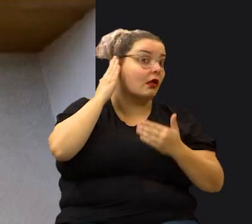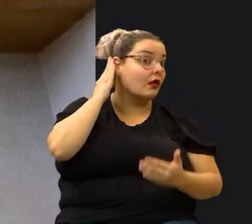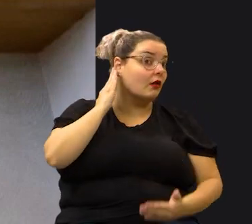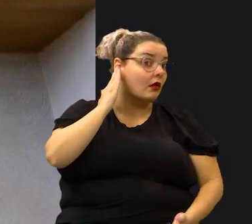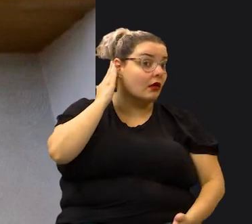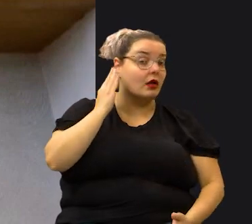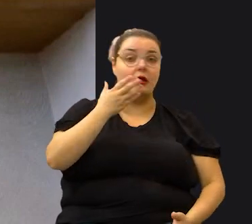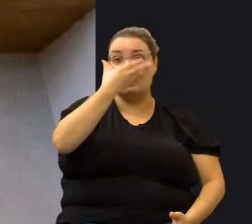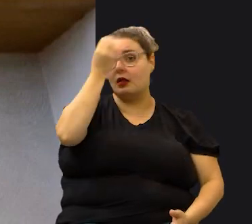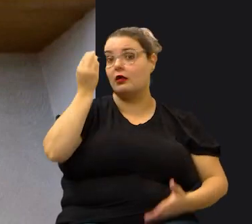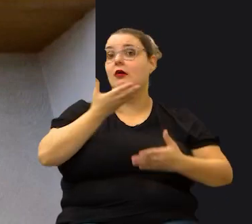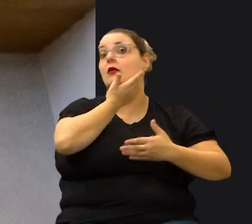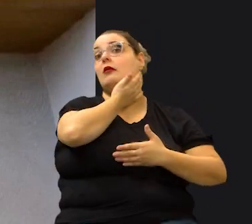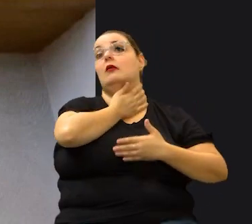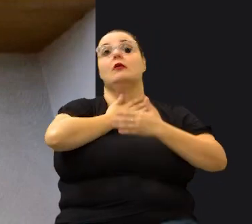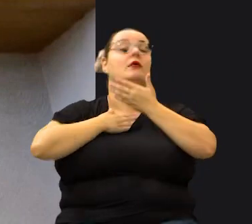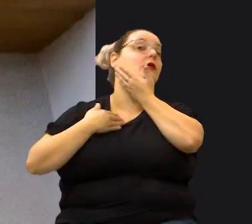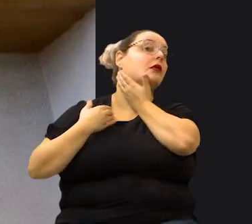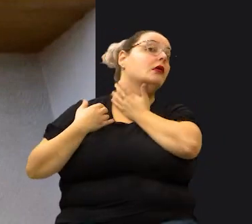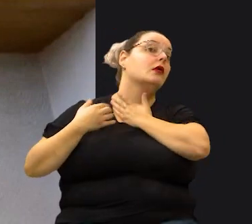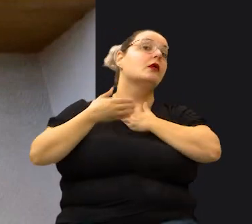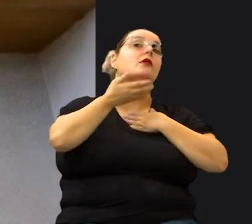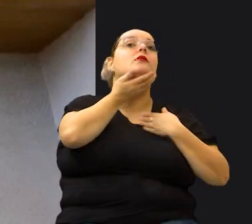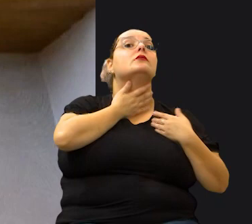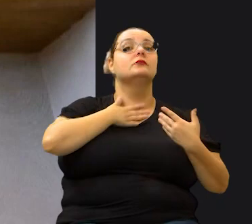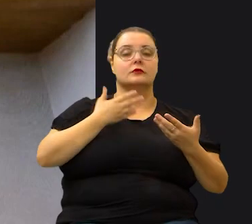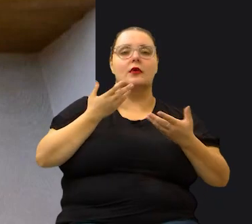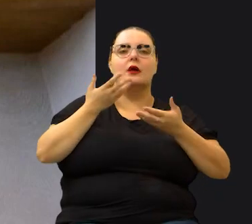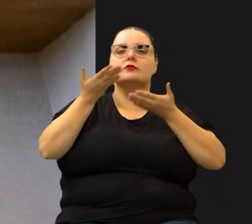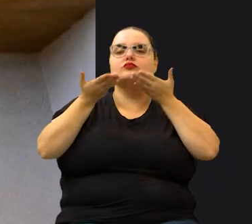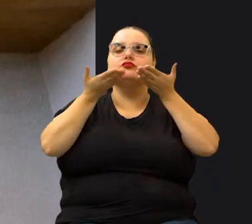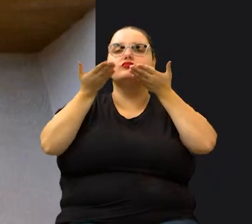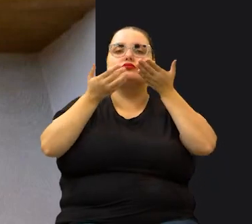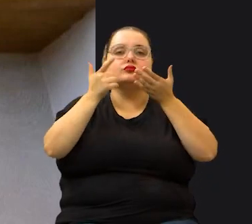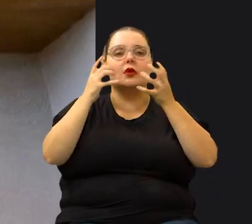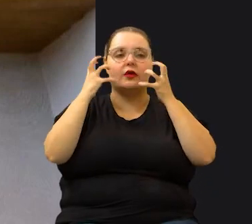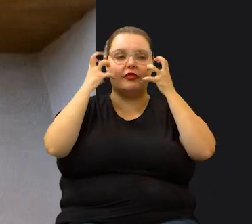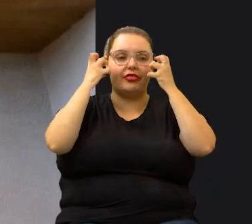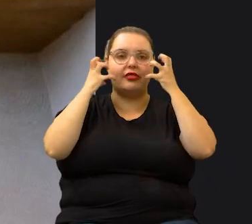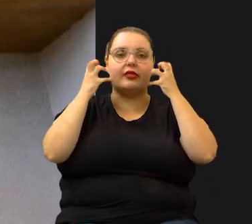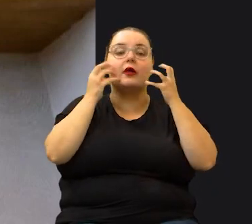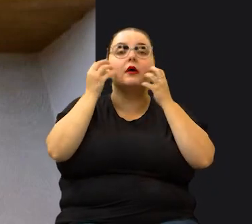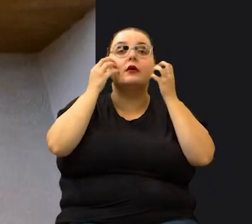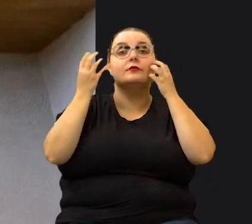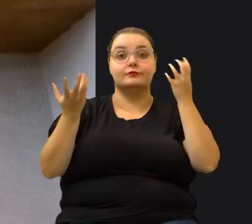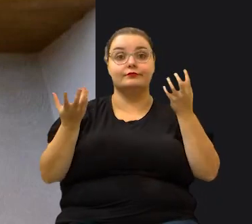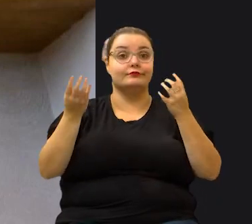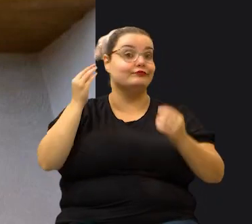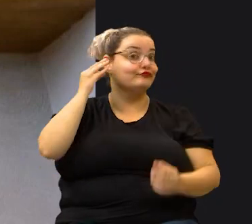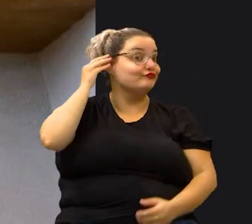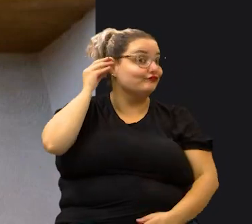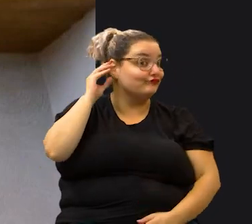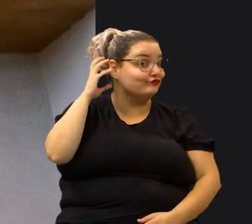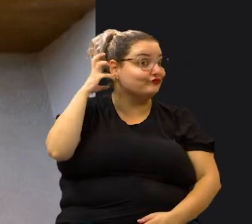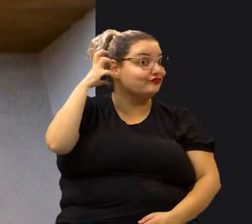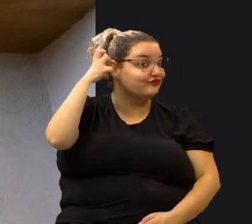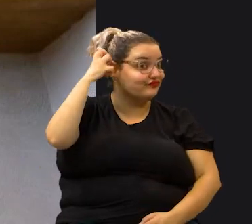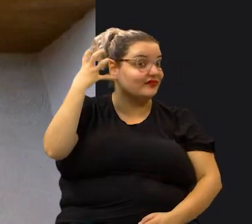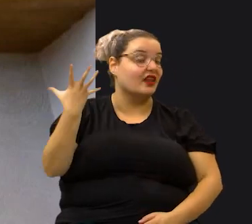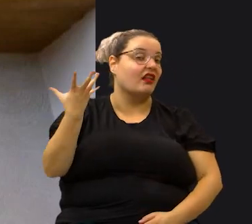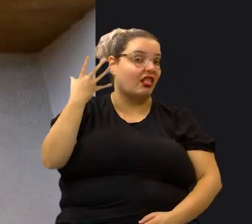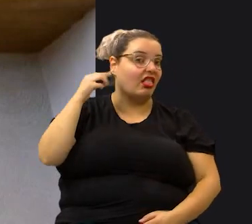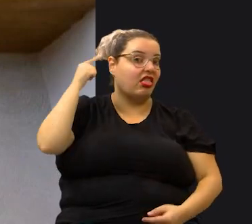Então, muitas vezes o rosto fica bem cuidado, fica sem muitas rugas e sem muitas manchas, mas as orelhas às vezes